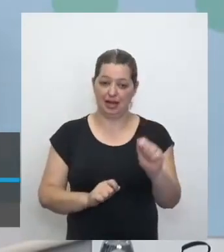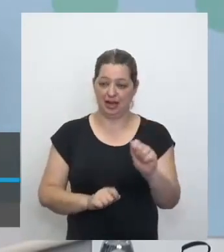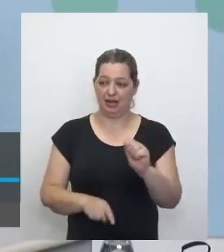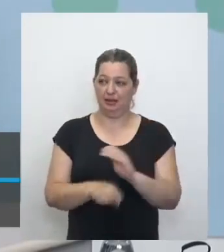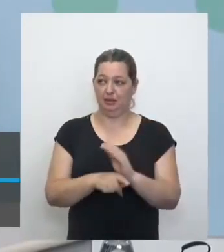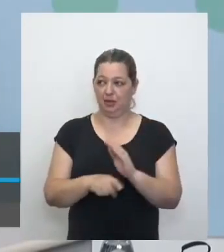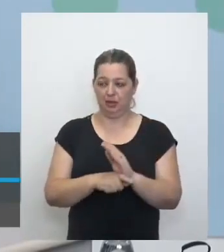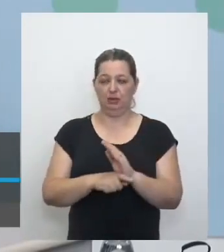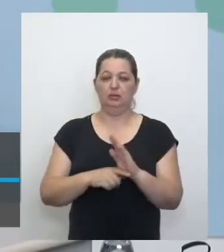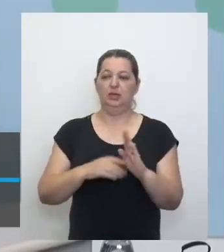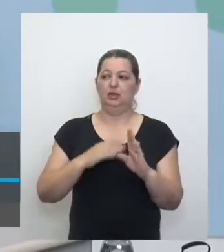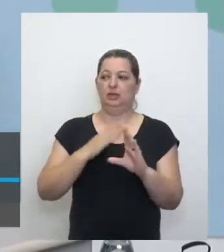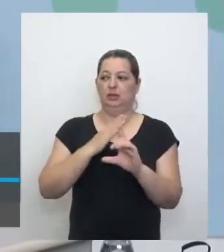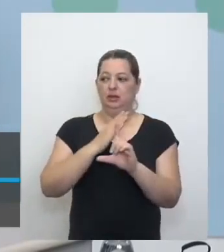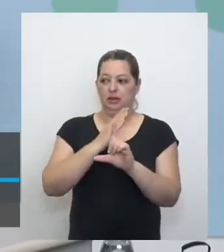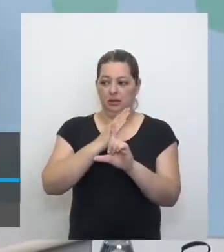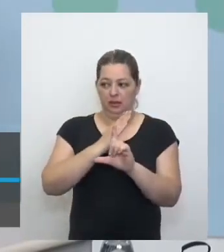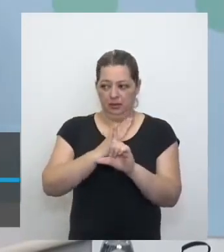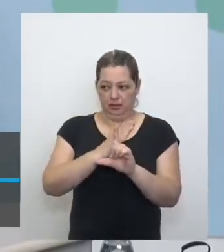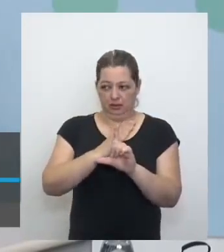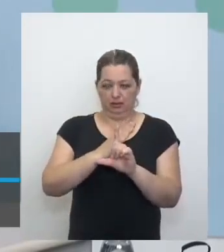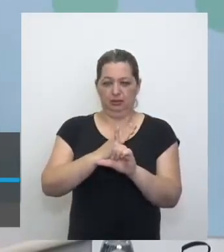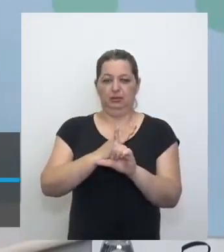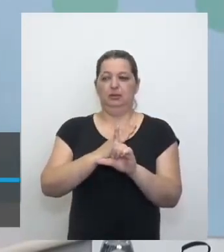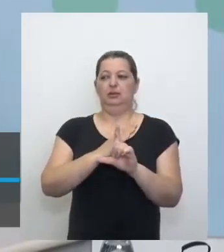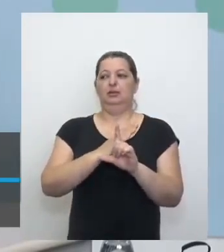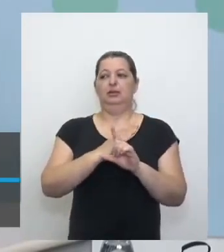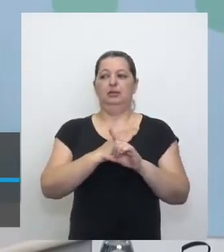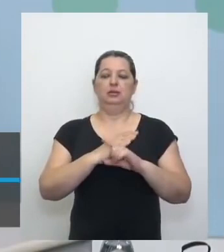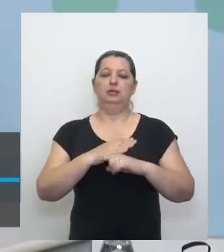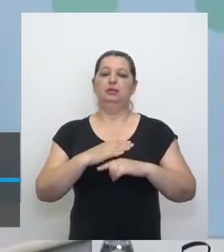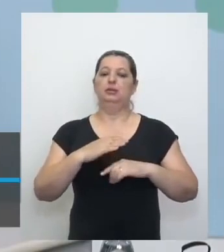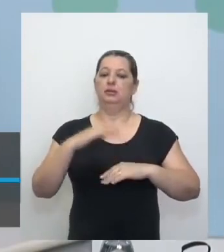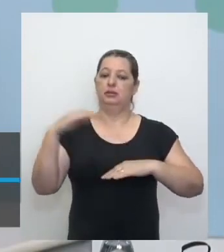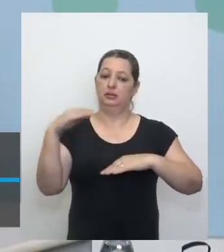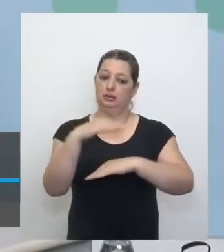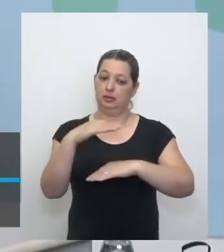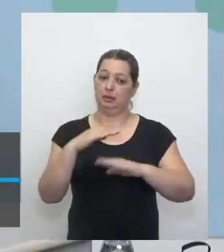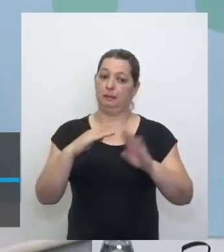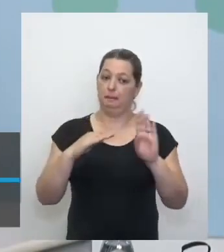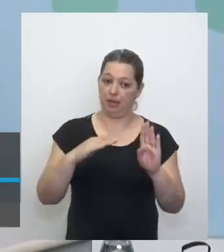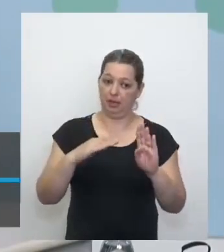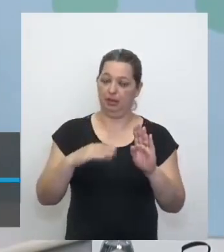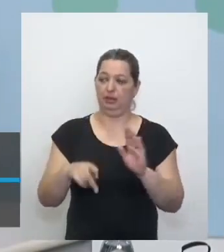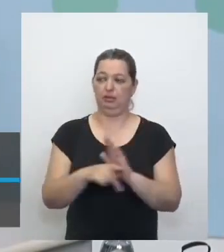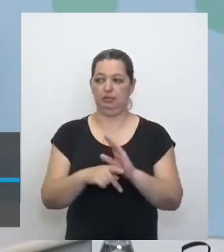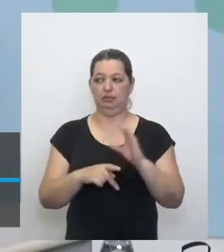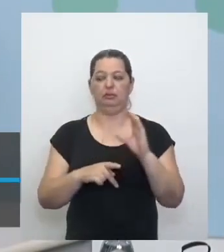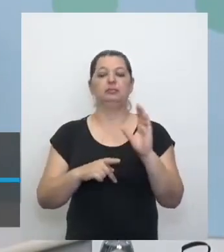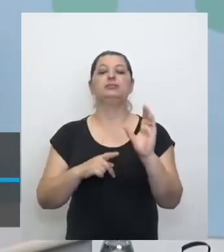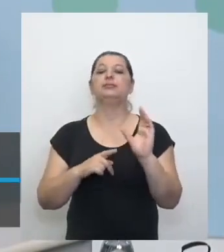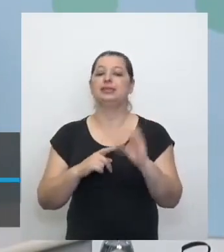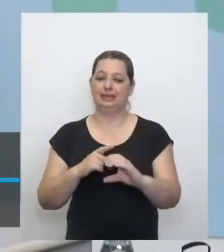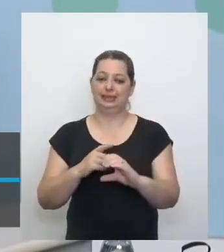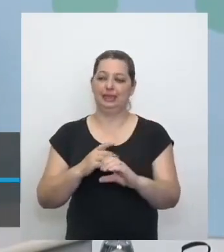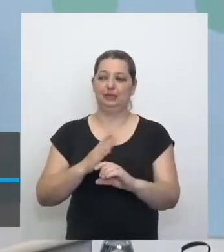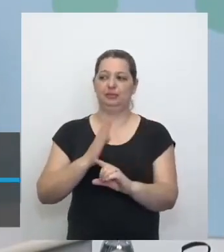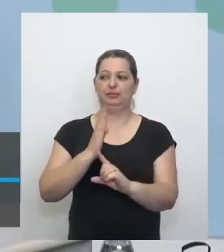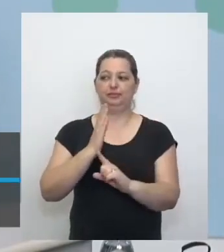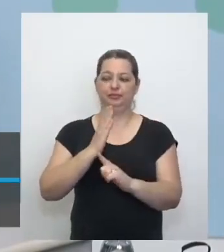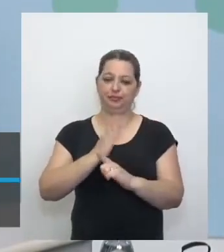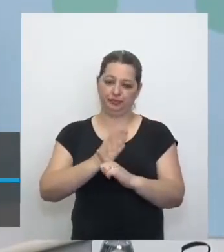função afim, que o item B é uma função constante, que o item C é uma função linear. Então um abraço pessoal